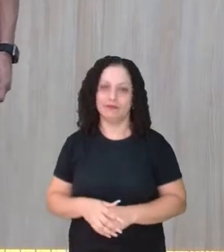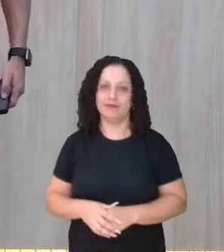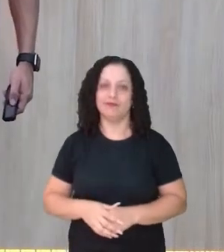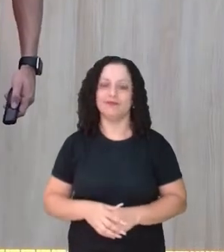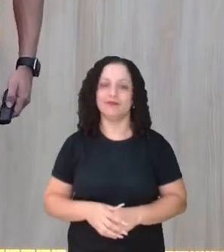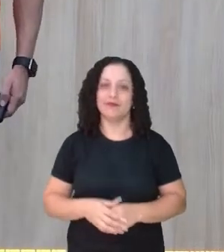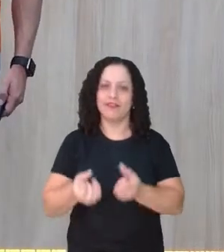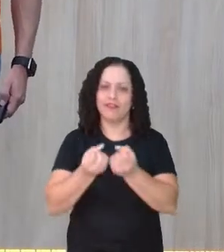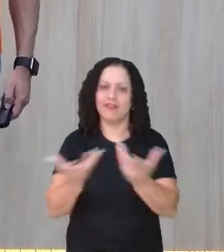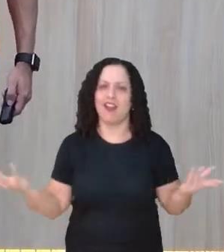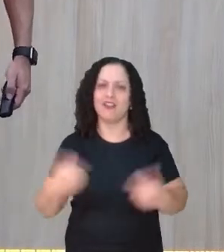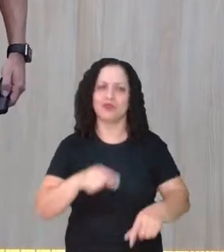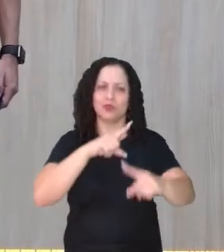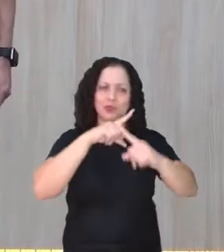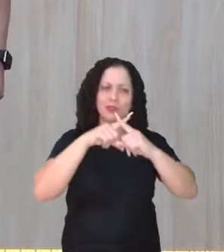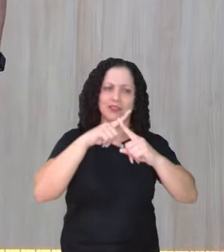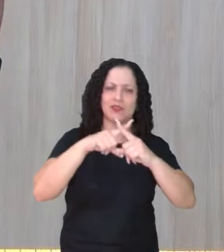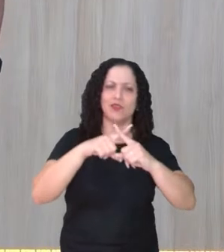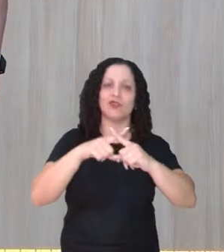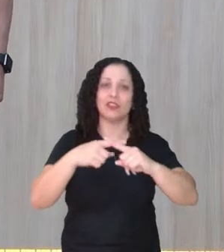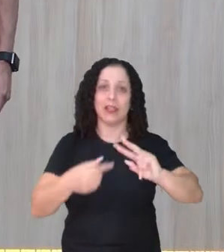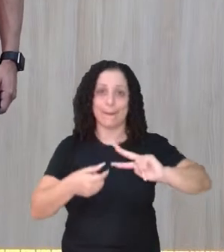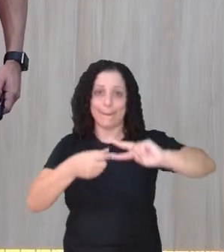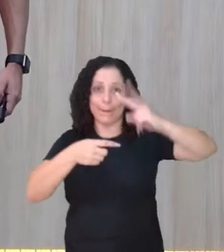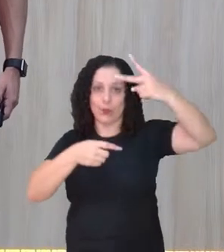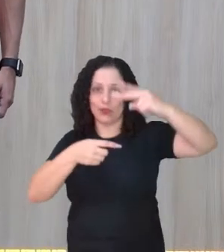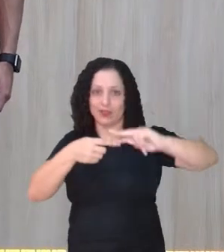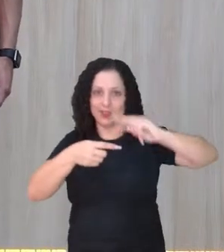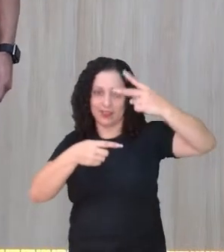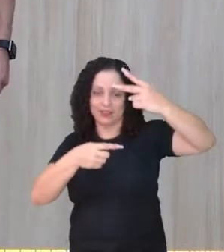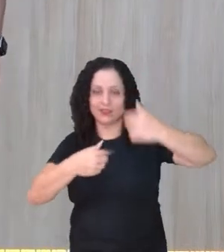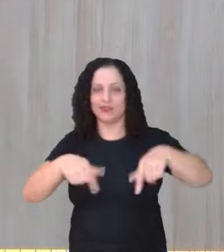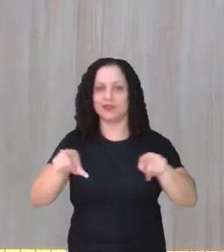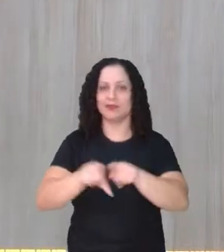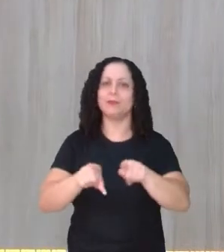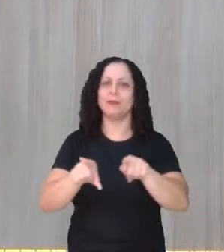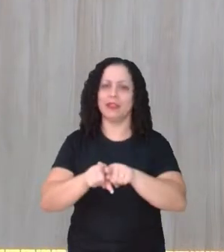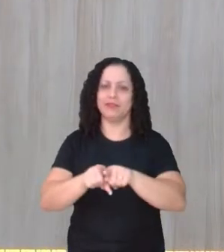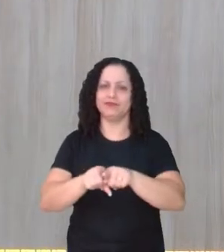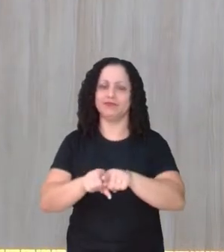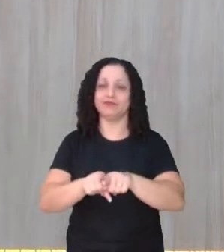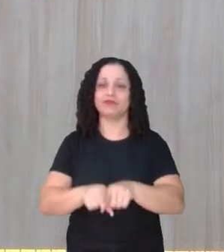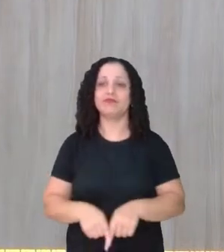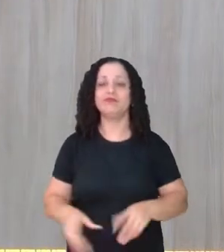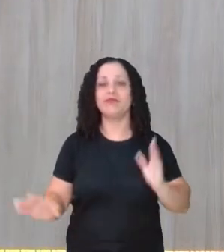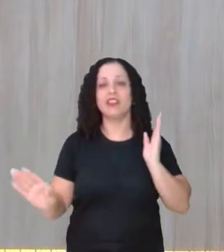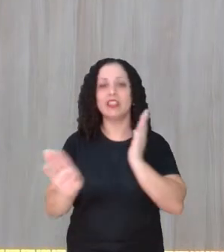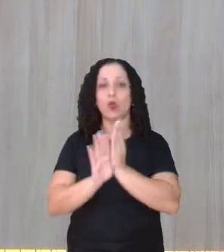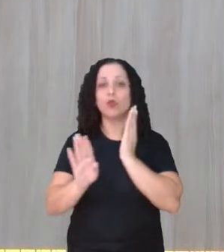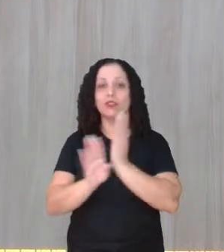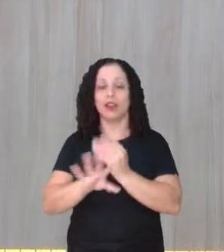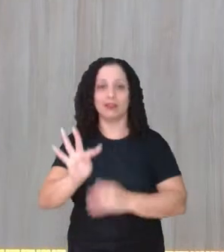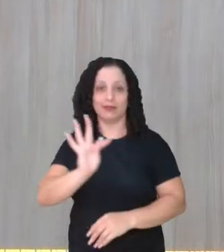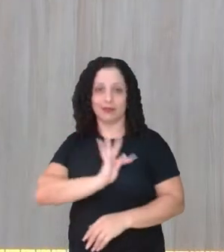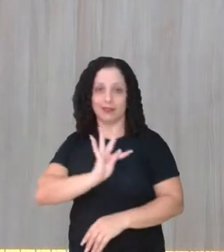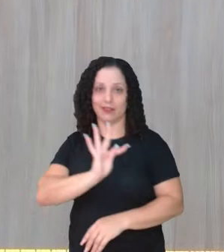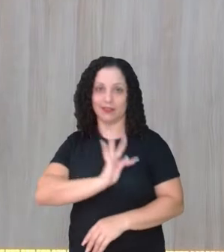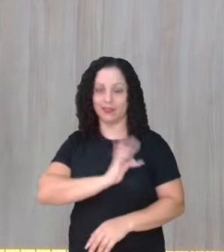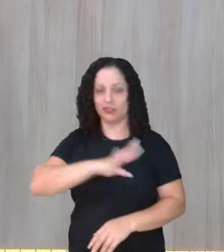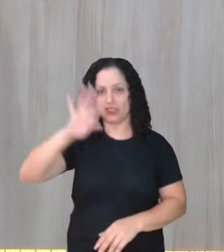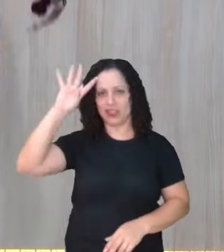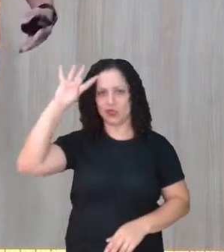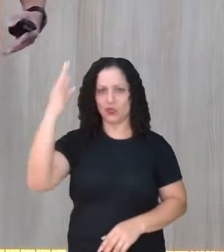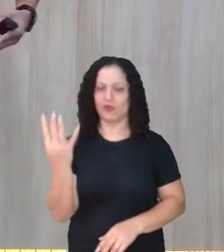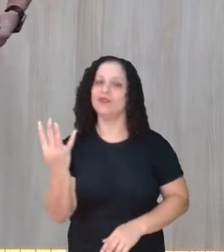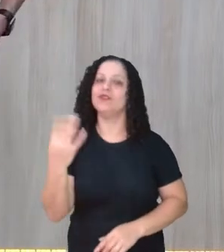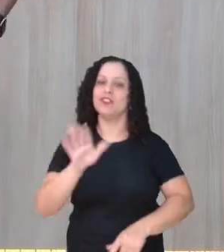essas multiplicações, essas potências, certo? Você vai encontrar, por exemplo, técnicas de resolver